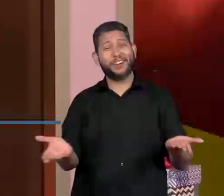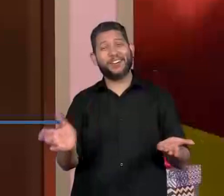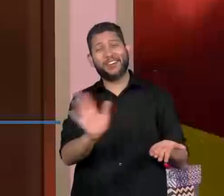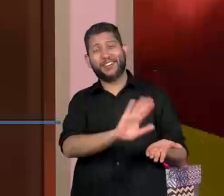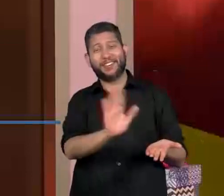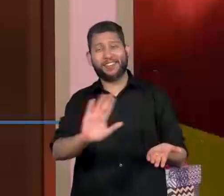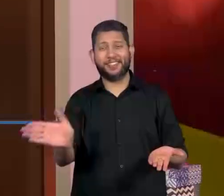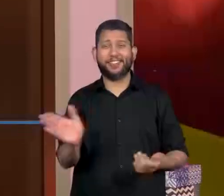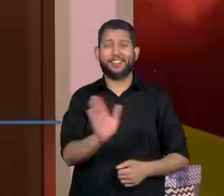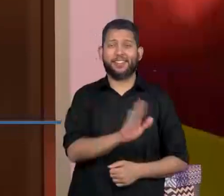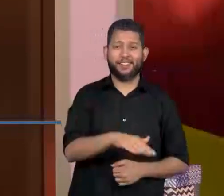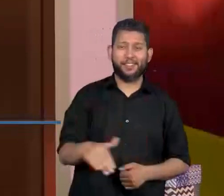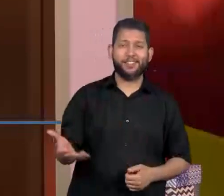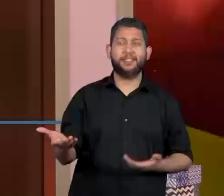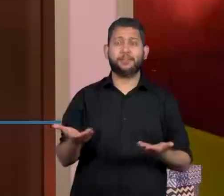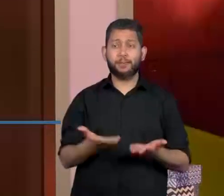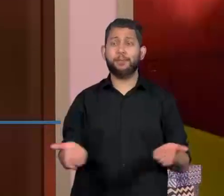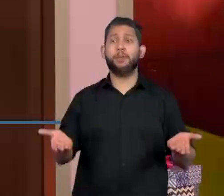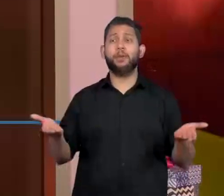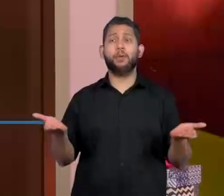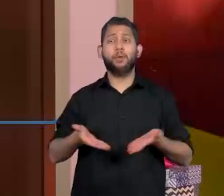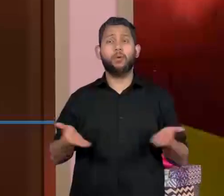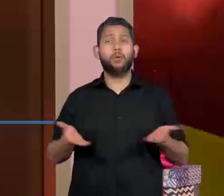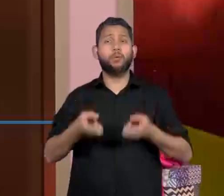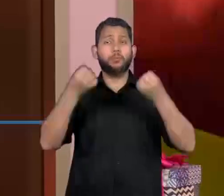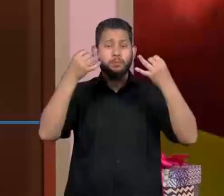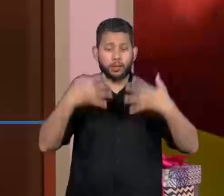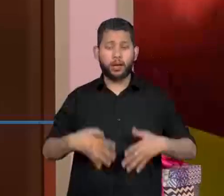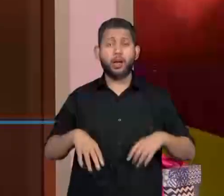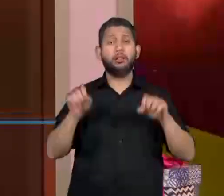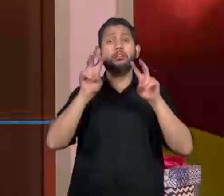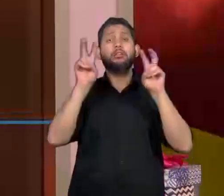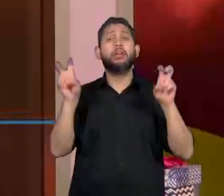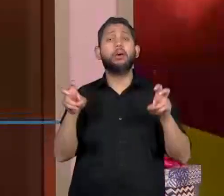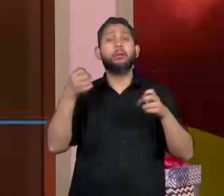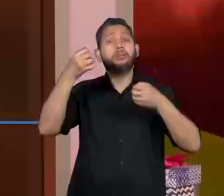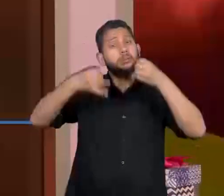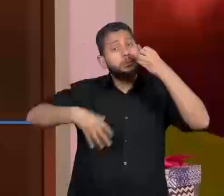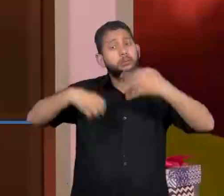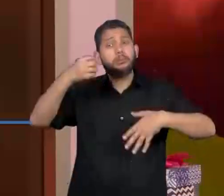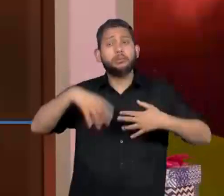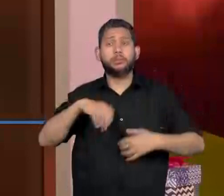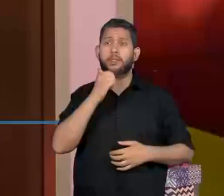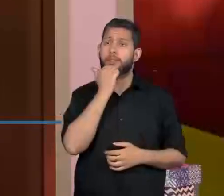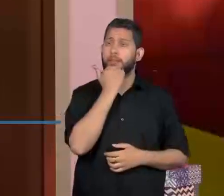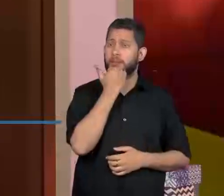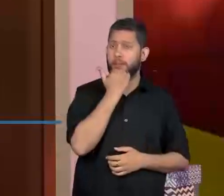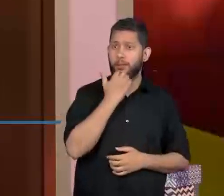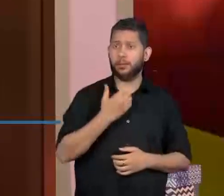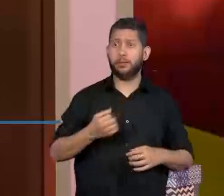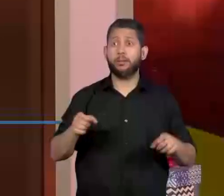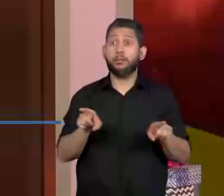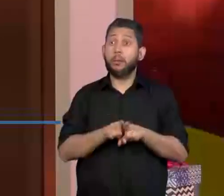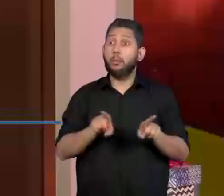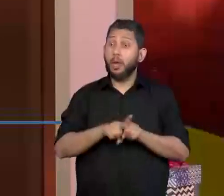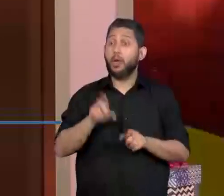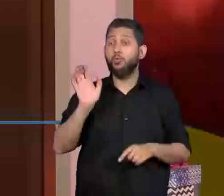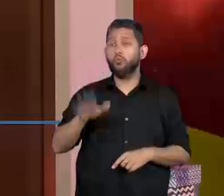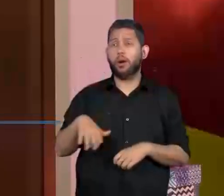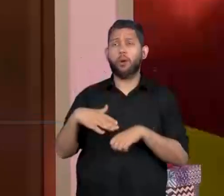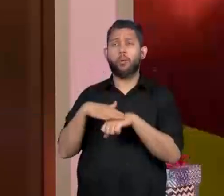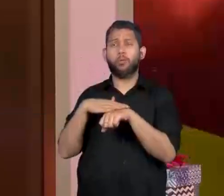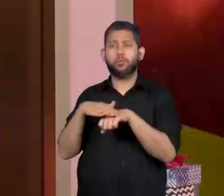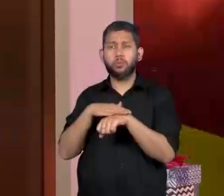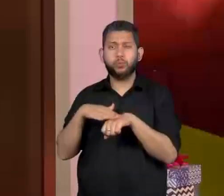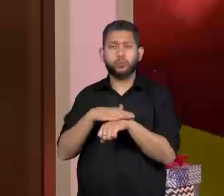olá, estudantes, né? Hoje a gente vai falar um pouquinho mais aí sobre ciências, né? E pelo que eu andei já